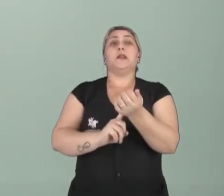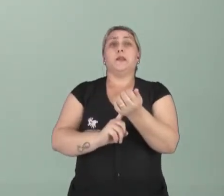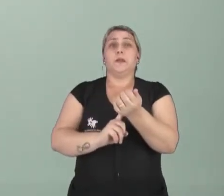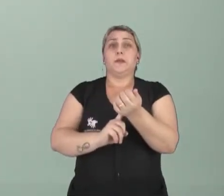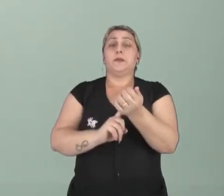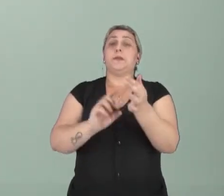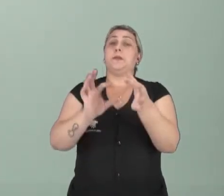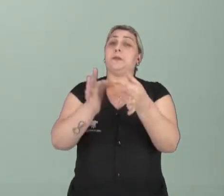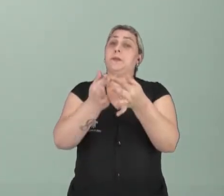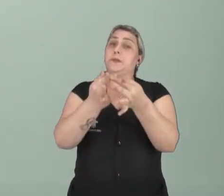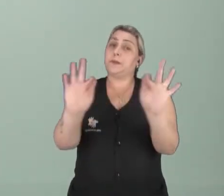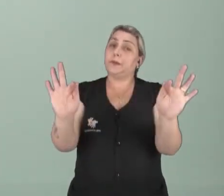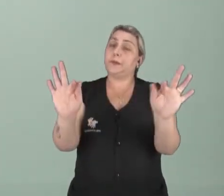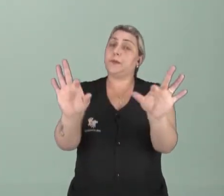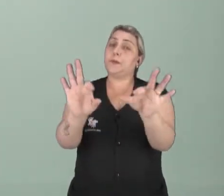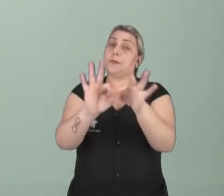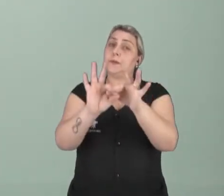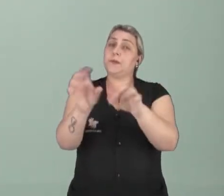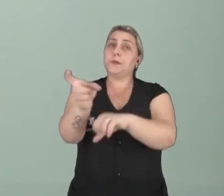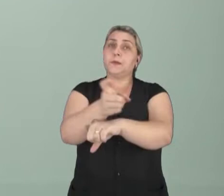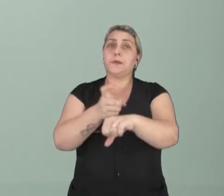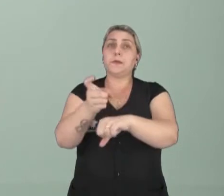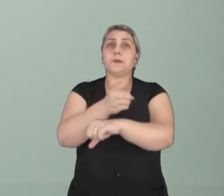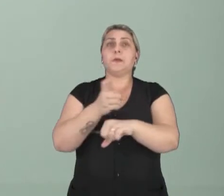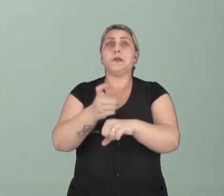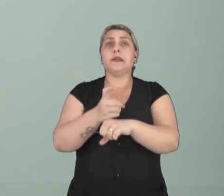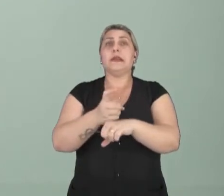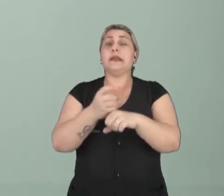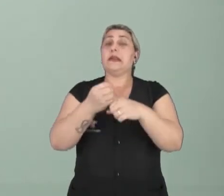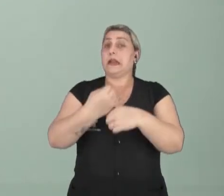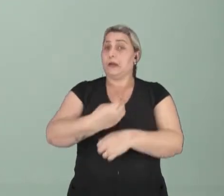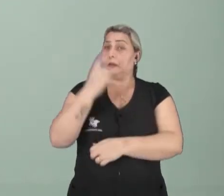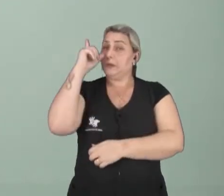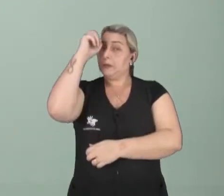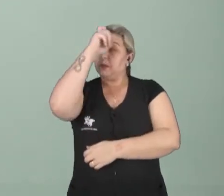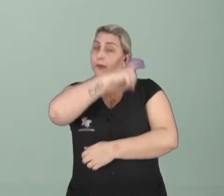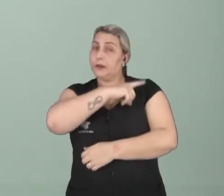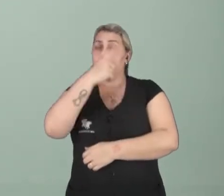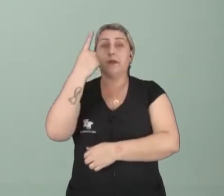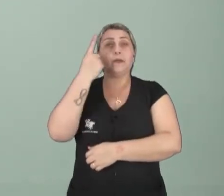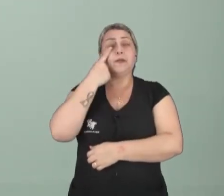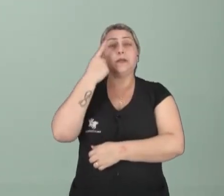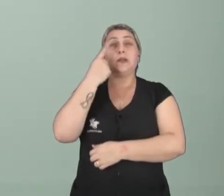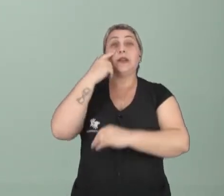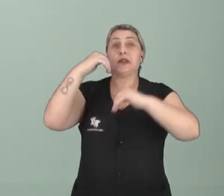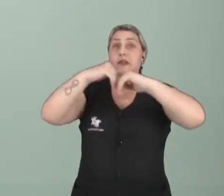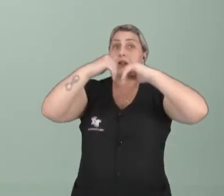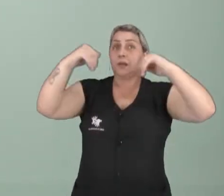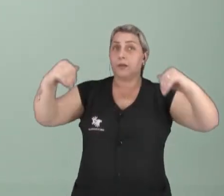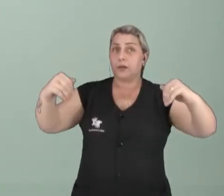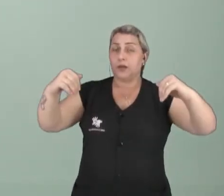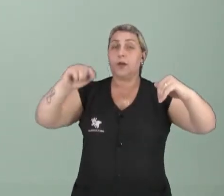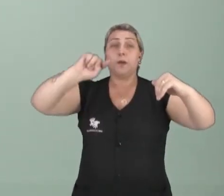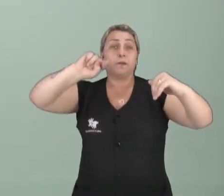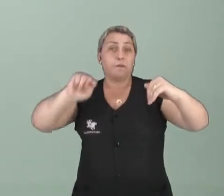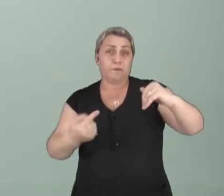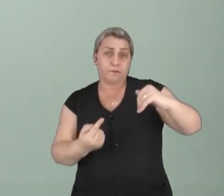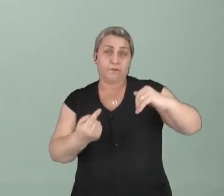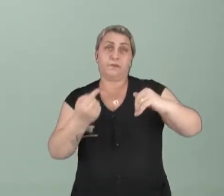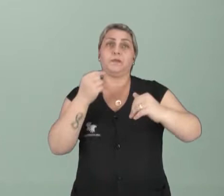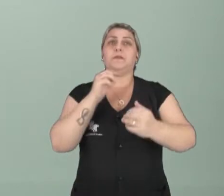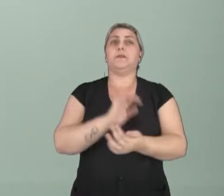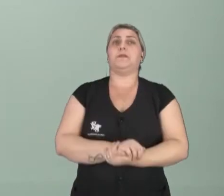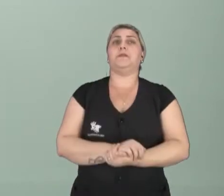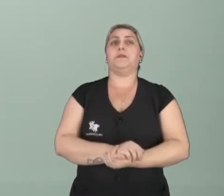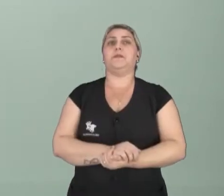adjetiva explicativa, que estava muito difícil. Observem ali que ela está separada por vírgula,